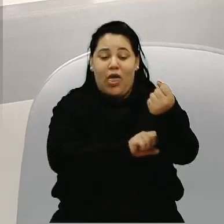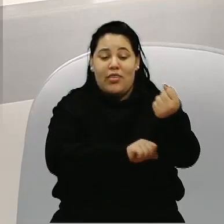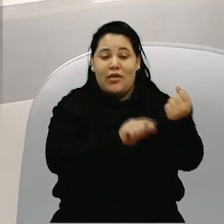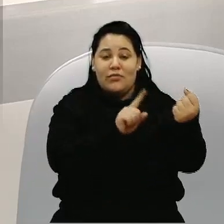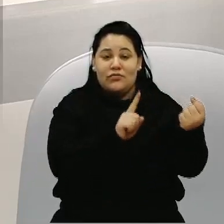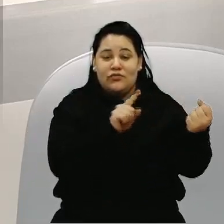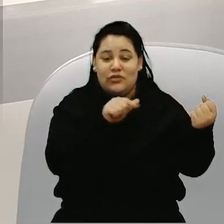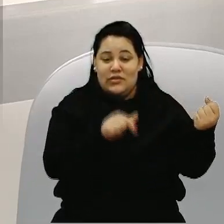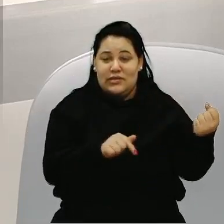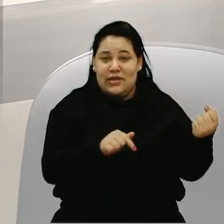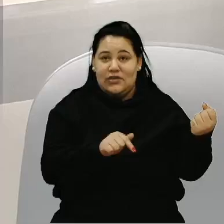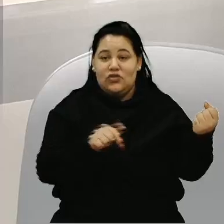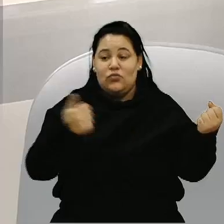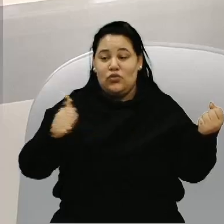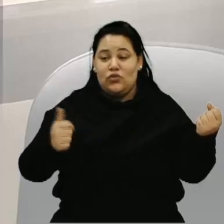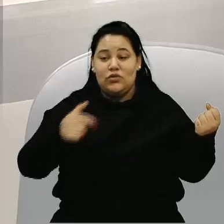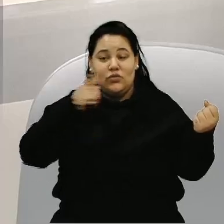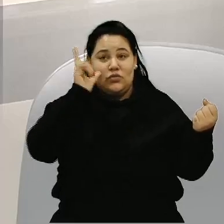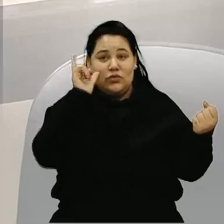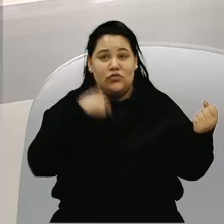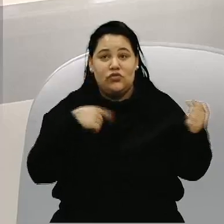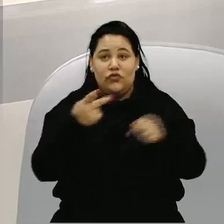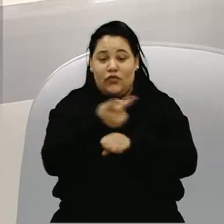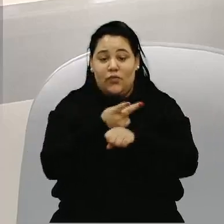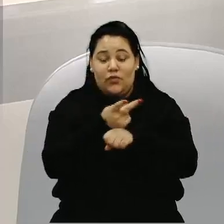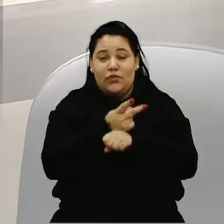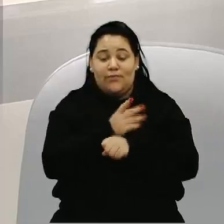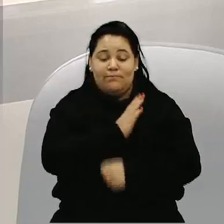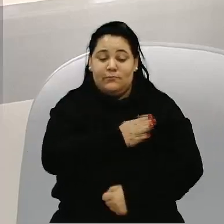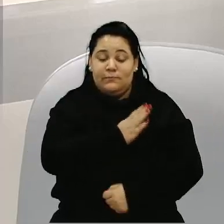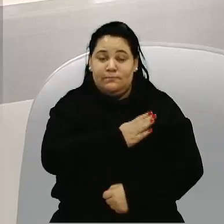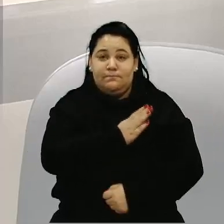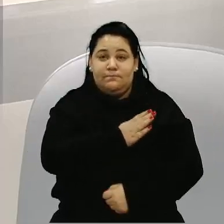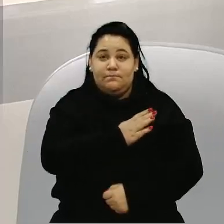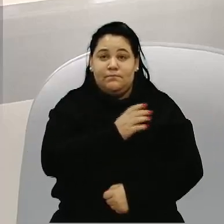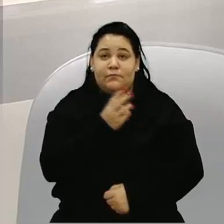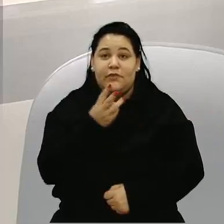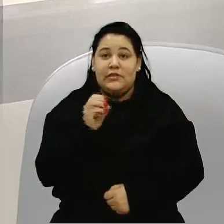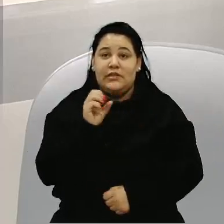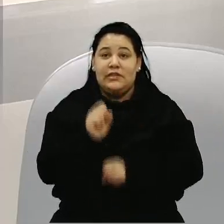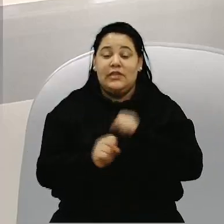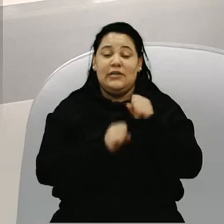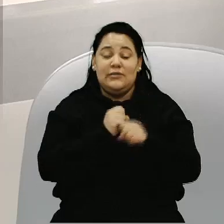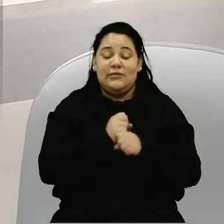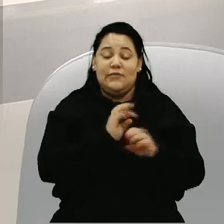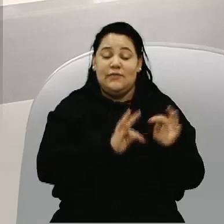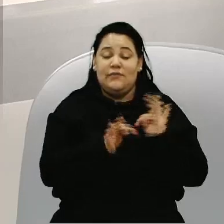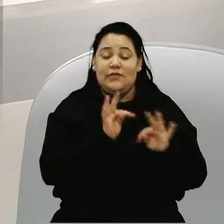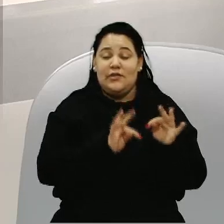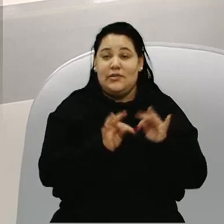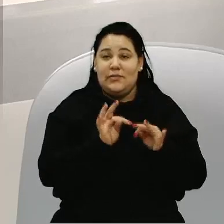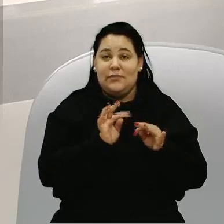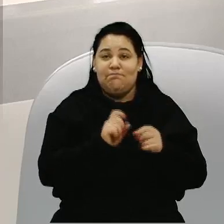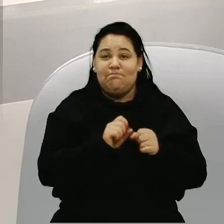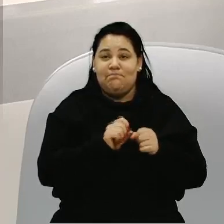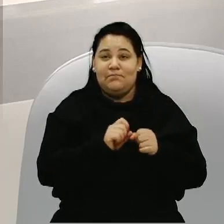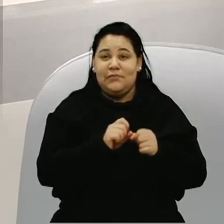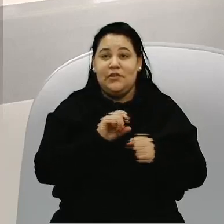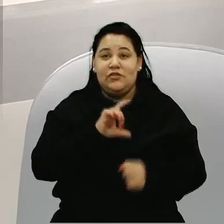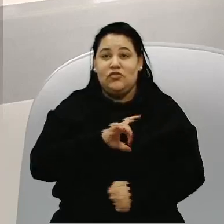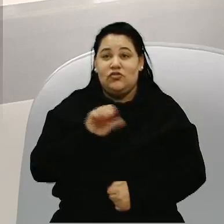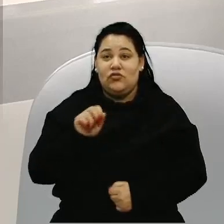procurar o cardiologista de novo. Faz 30 anos que eu me trato com o cardiologista e mesmo assim eu tive um AVC.